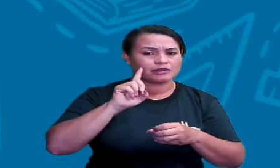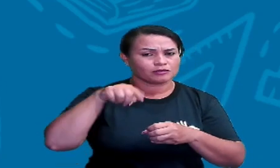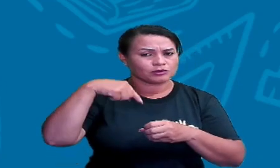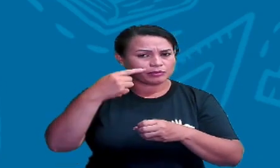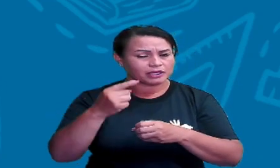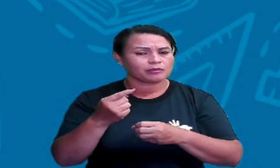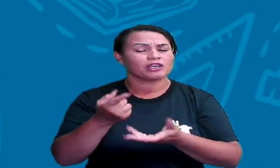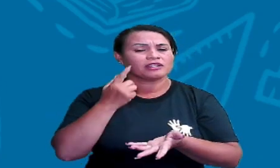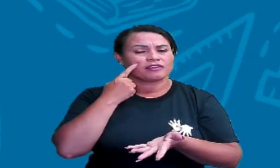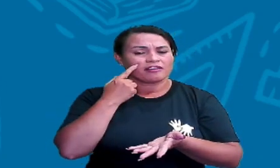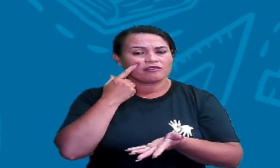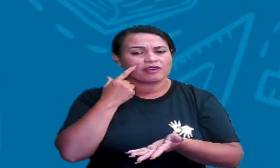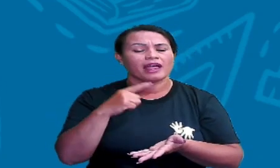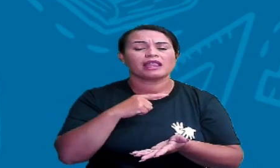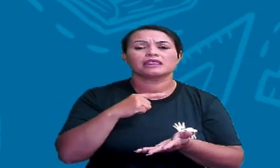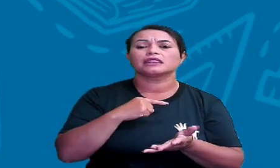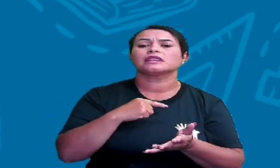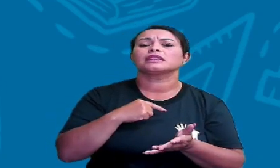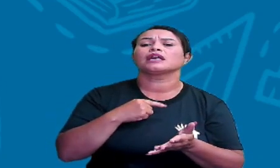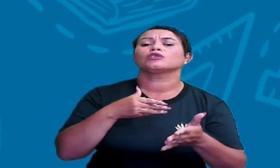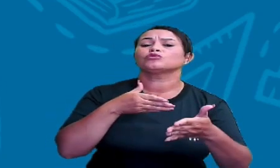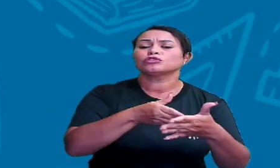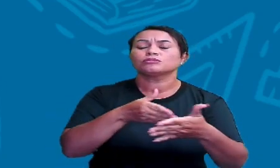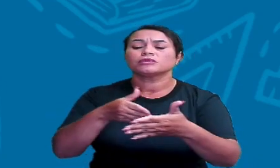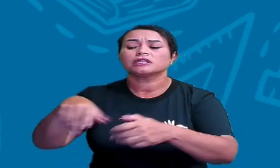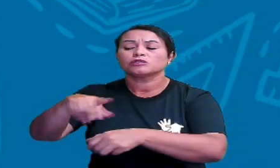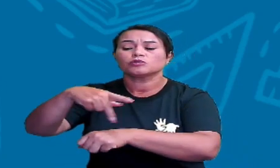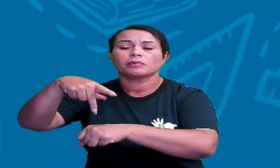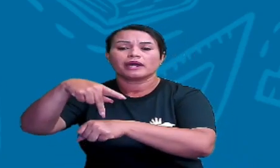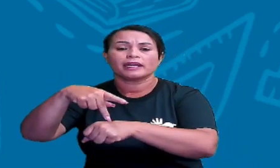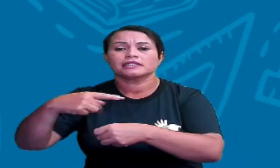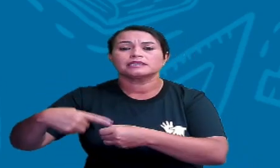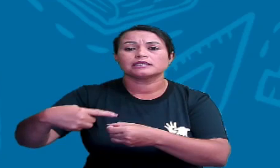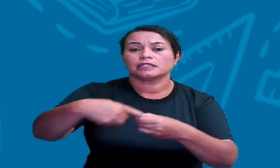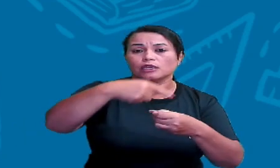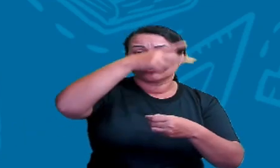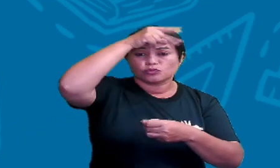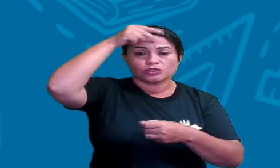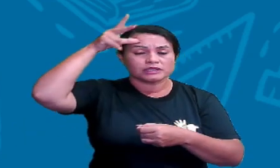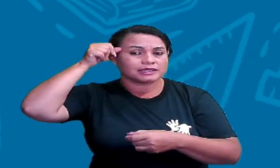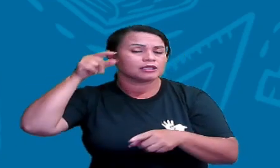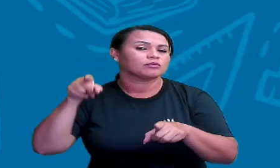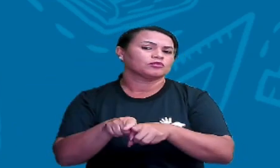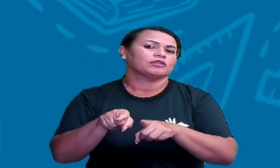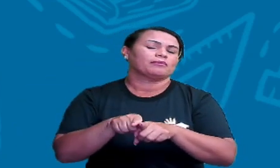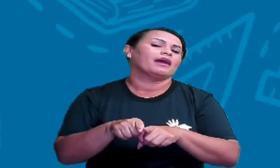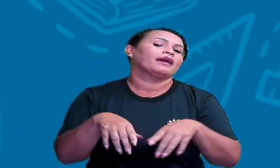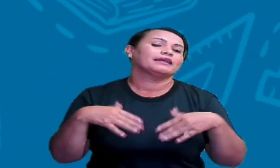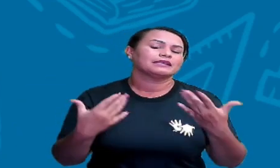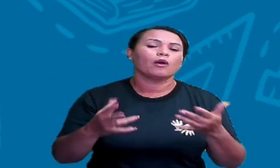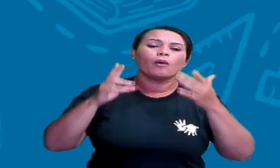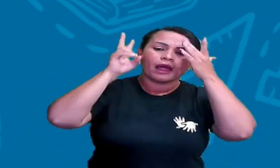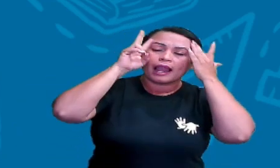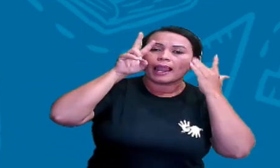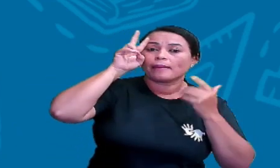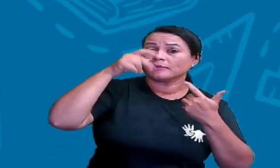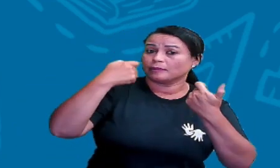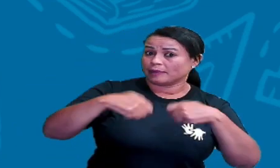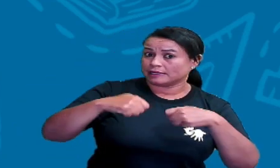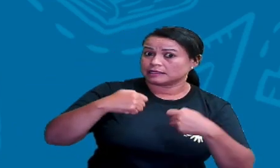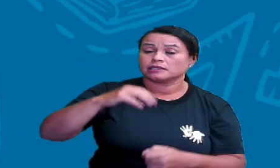tá certo? Os limites entre os países, os limites entre os municípios, tá certo? Então, lembre-se, eu